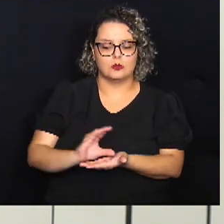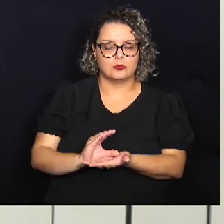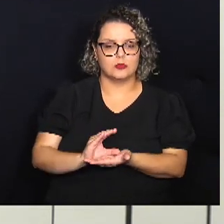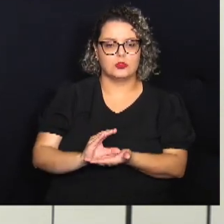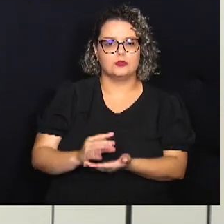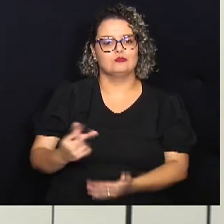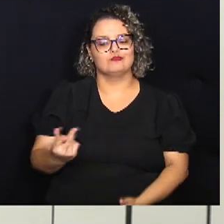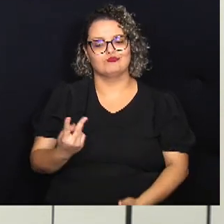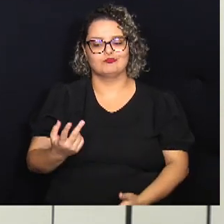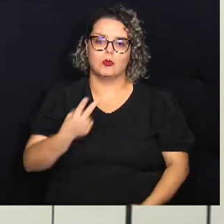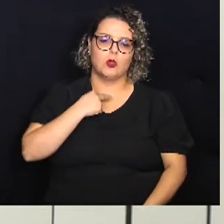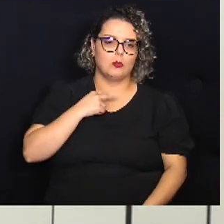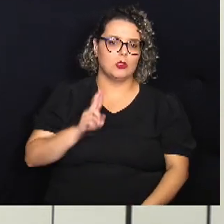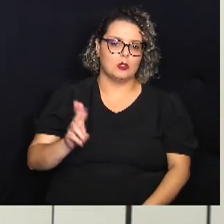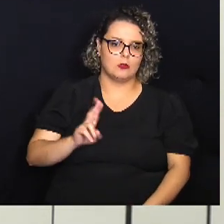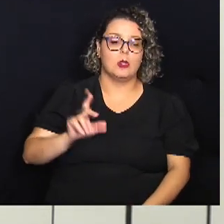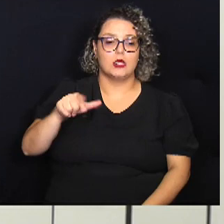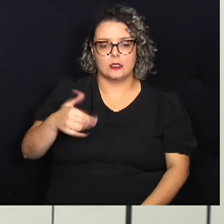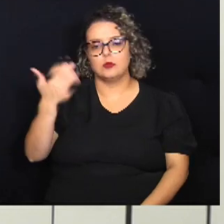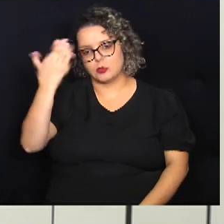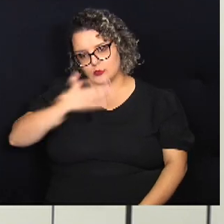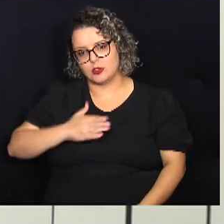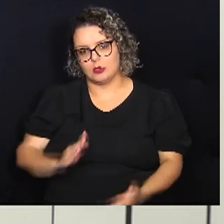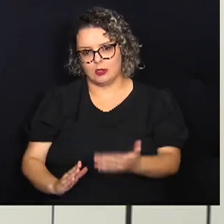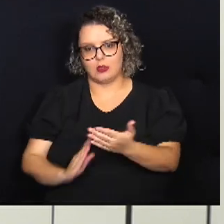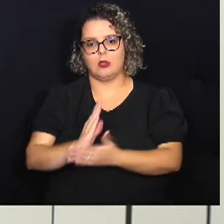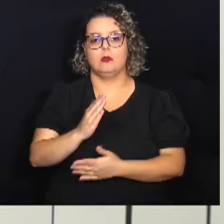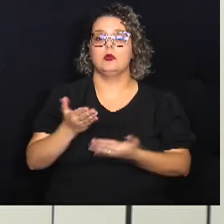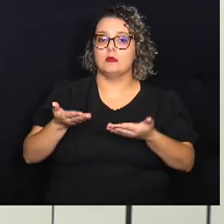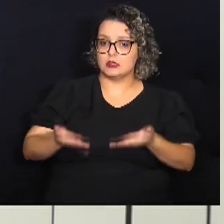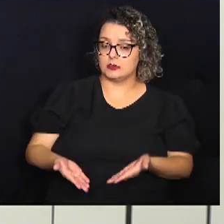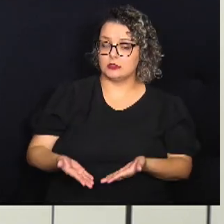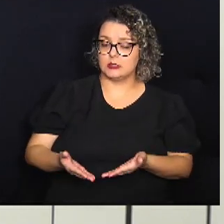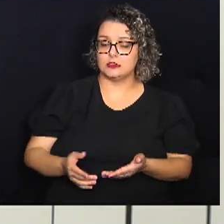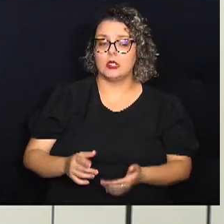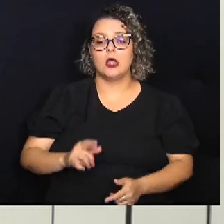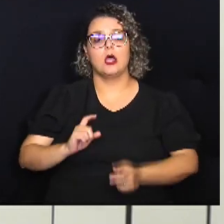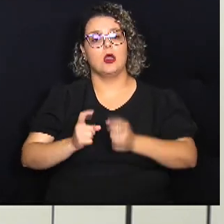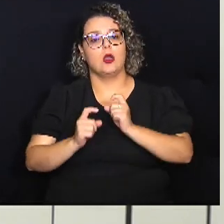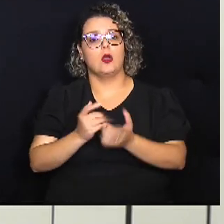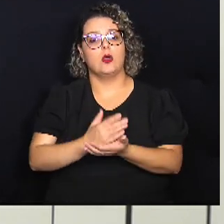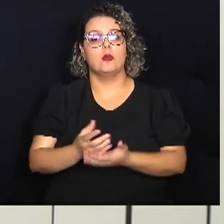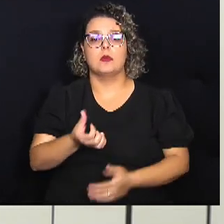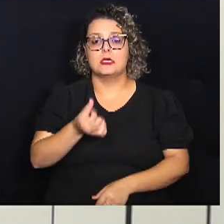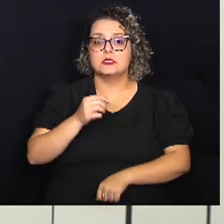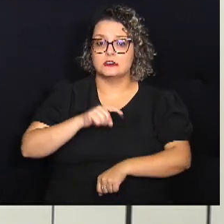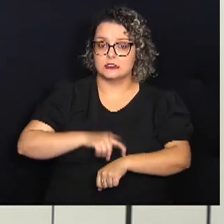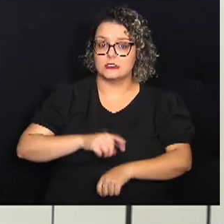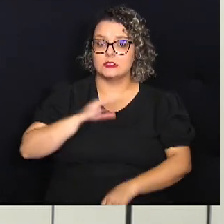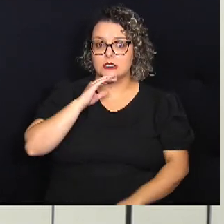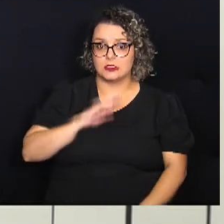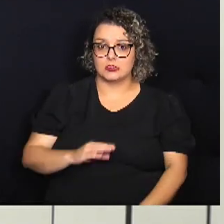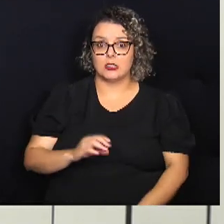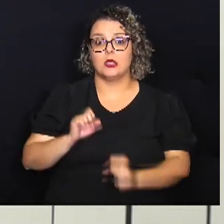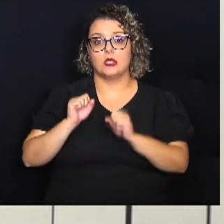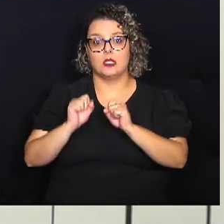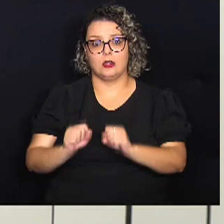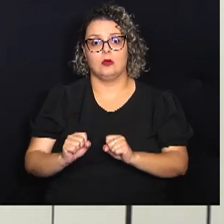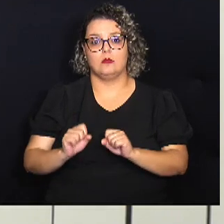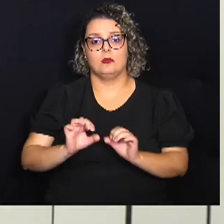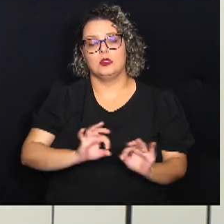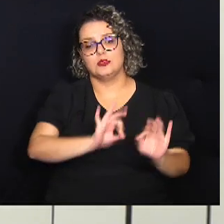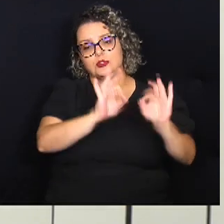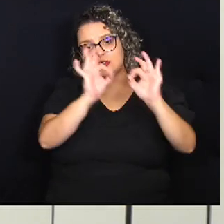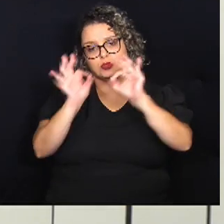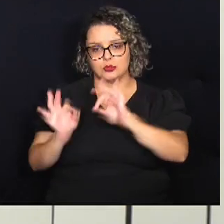constatado posteriormente à aprovação da mesma. A reunião começa às 6h da tarde e pode ser